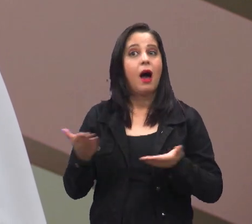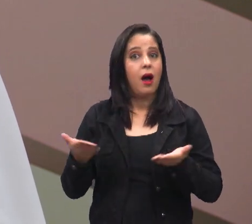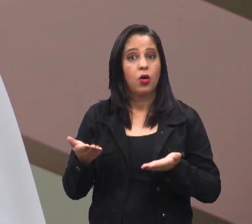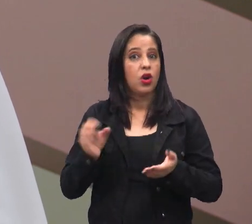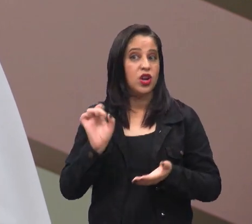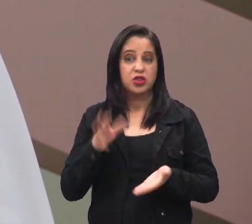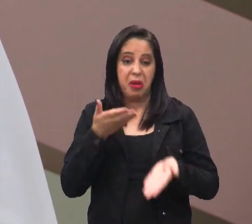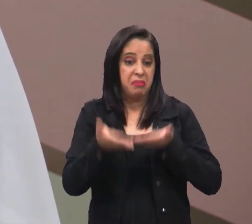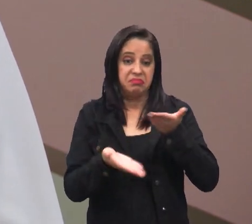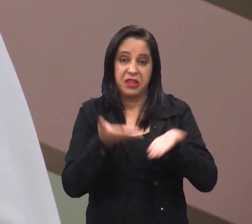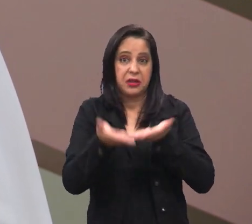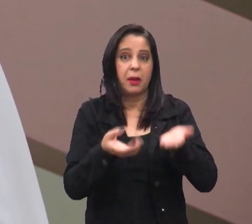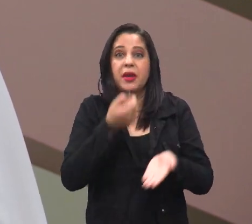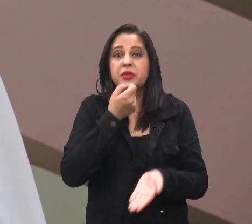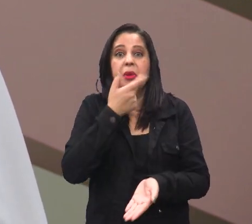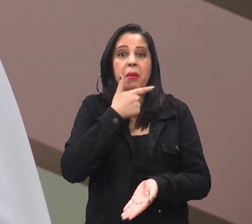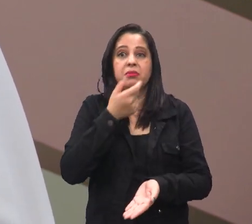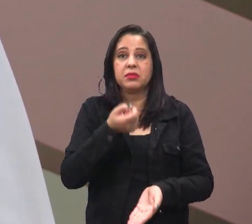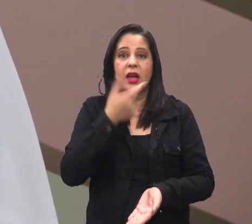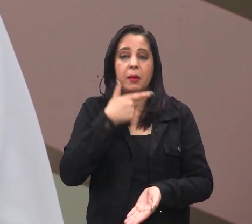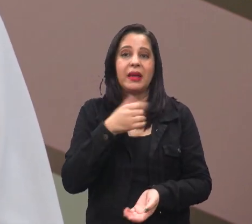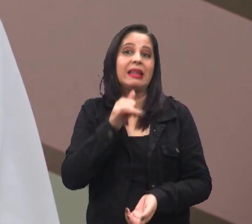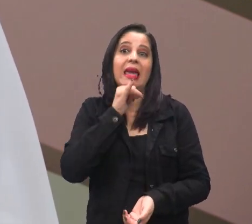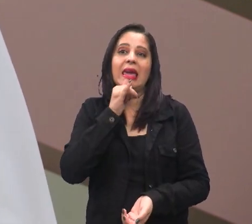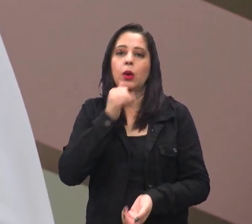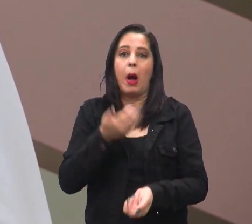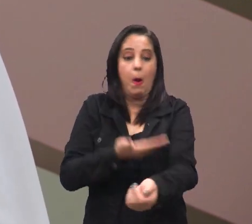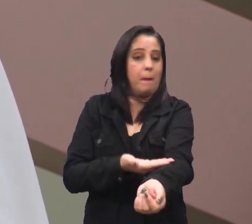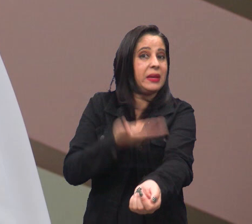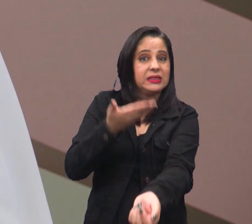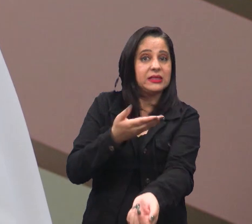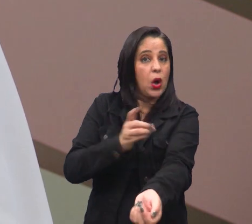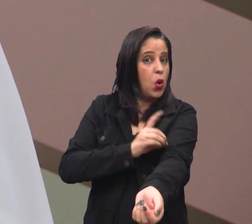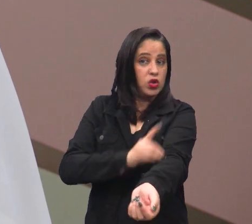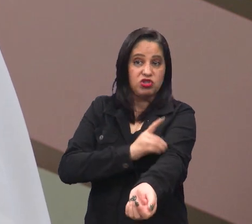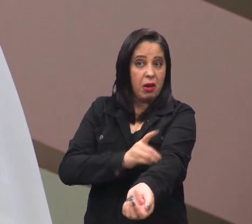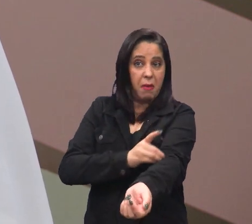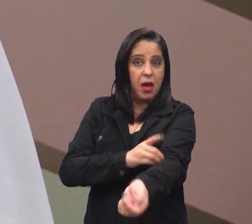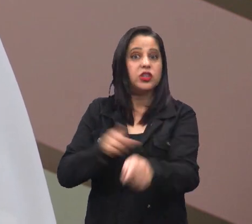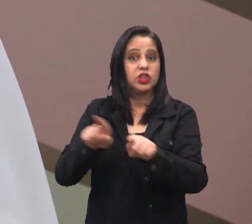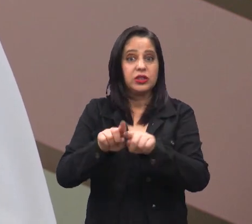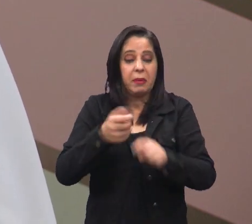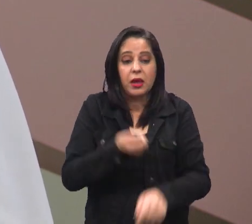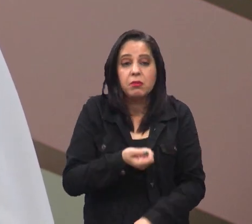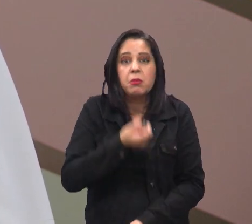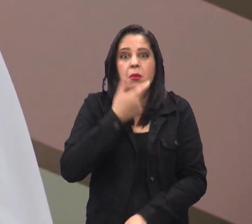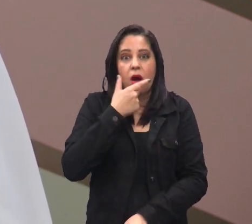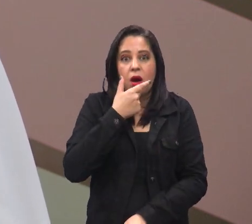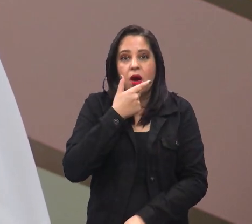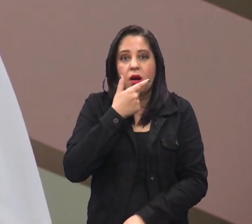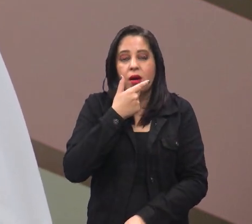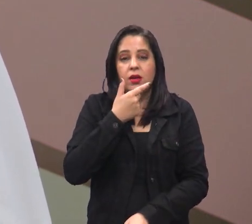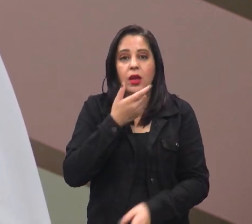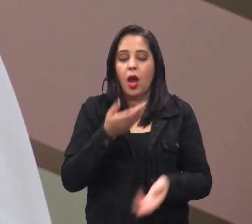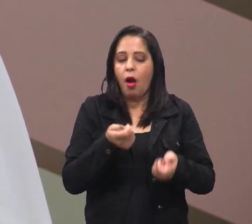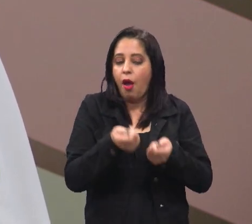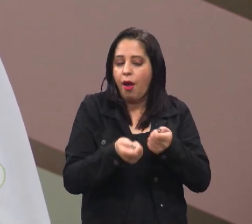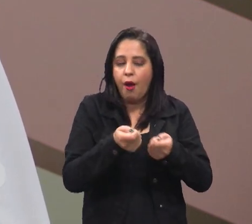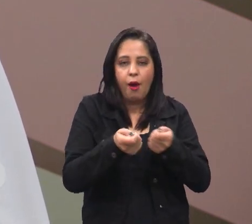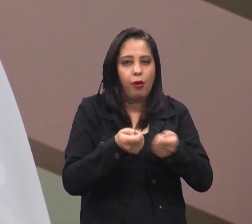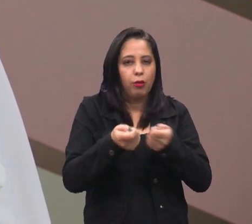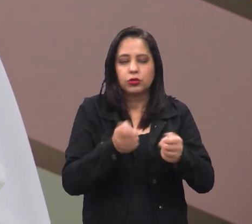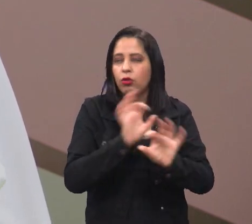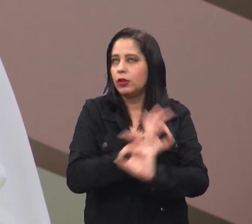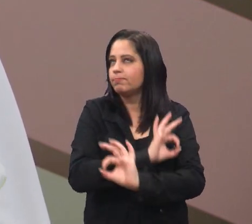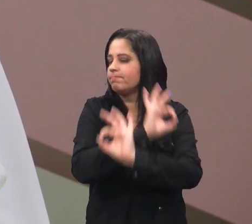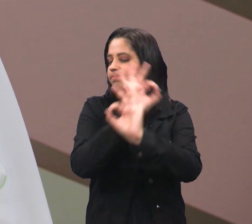com comprimido. Você toma comprimido para pressão, para o diabetes e você toma tratamento para leucemia crônica. E a taxa de controle é